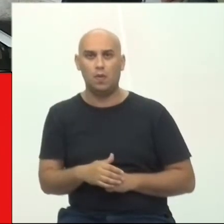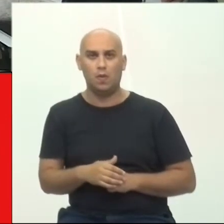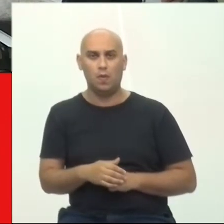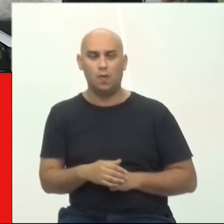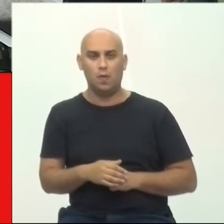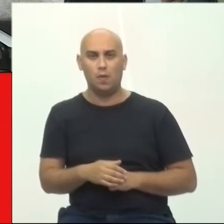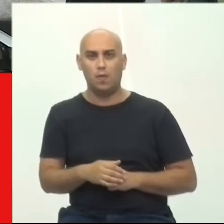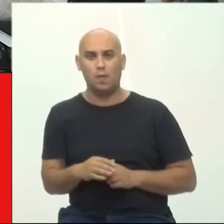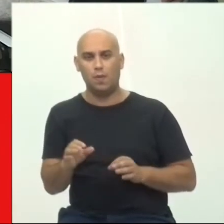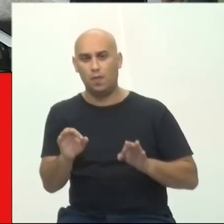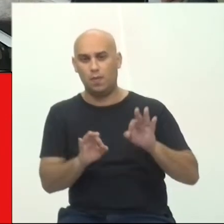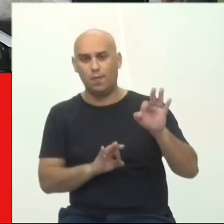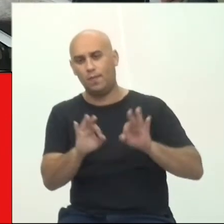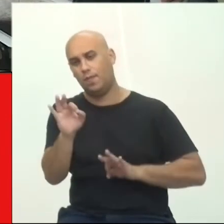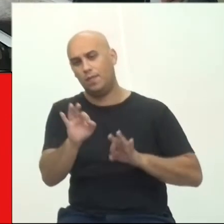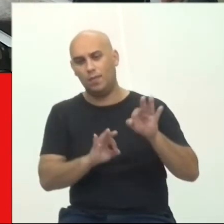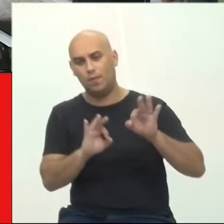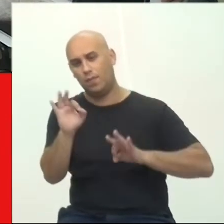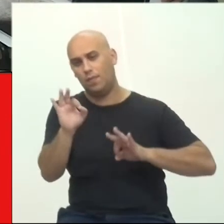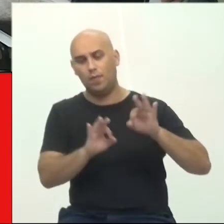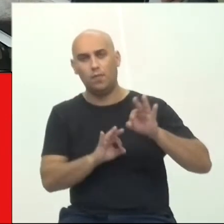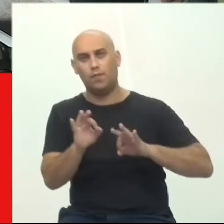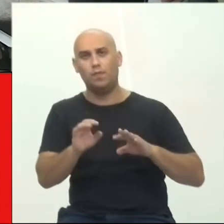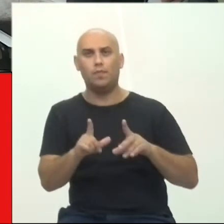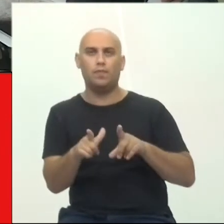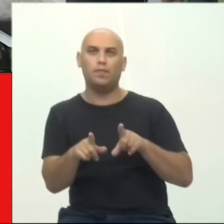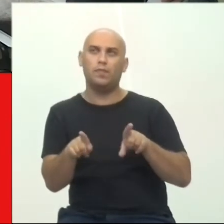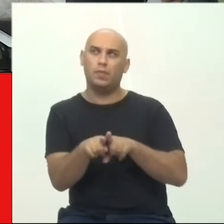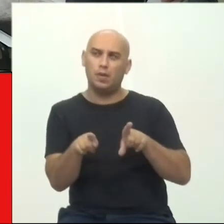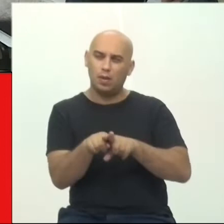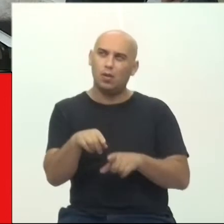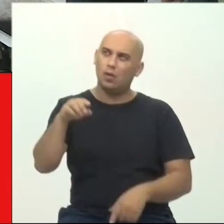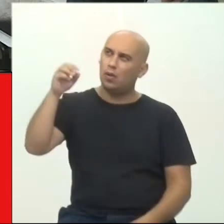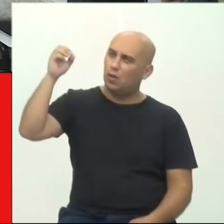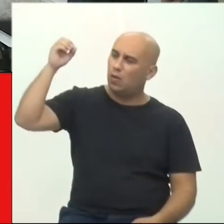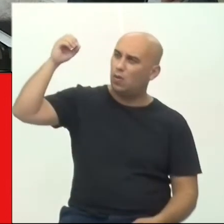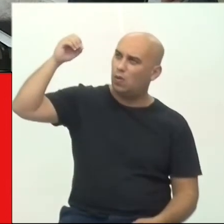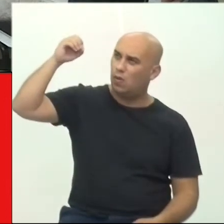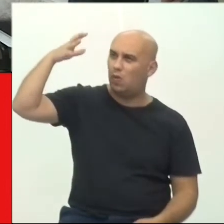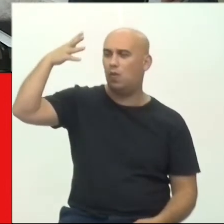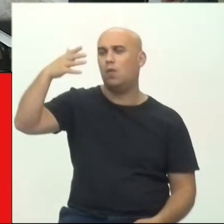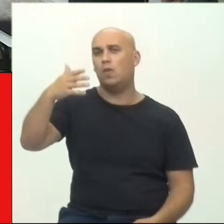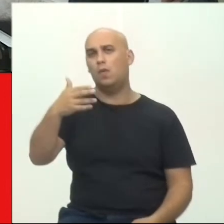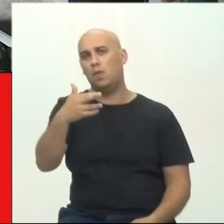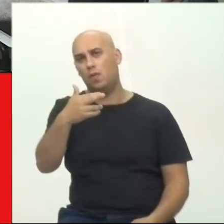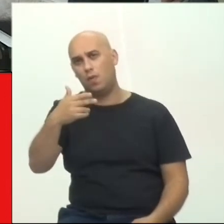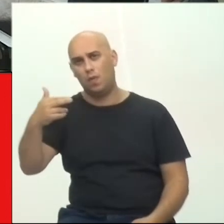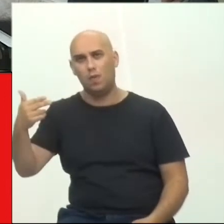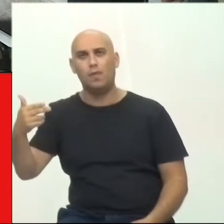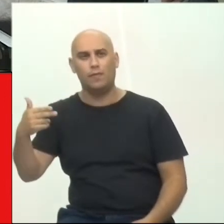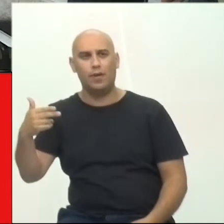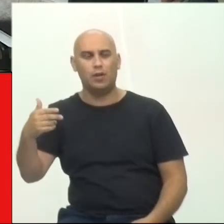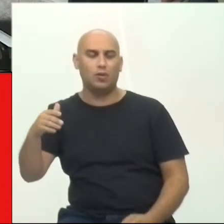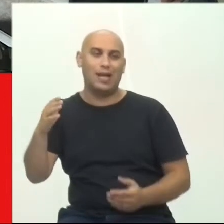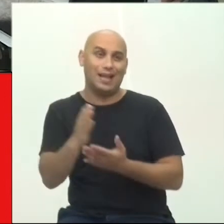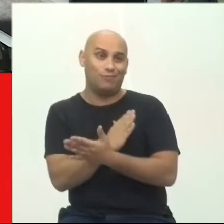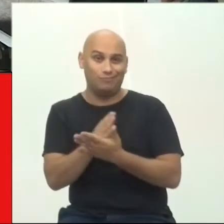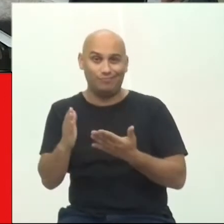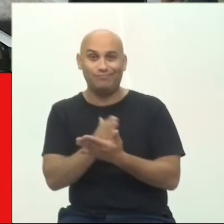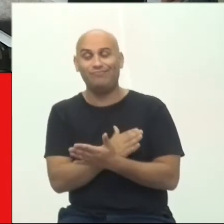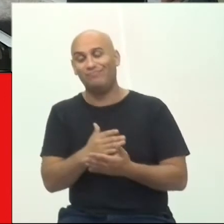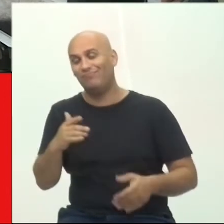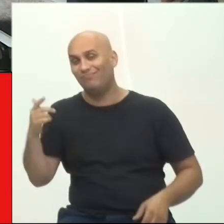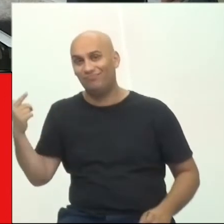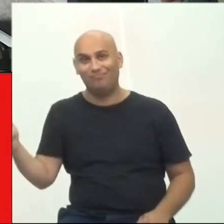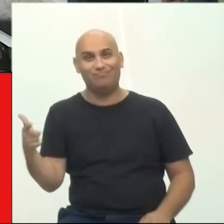de compatibilização com a iluminação pública, com a alteração dos coqueiros, enfim, da vegetação. Então isso